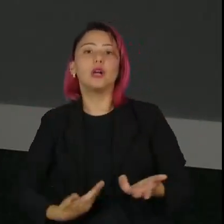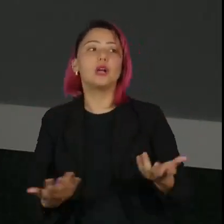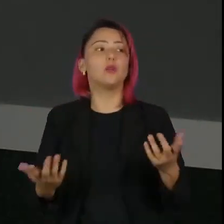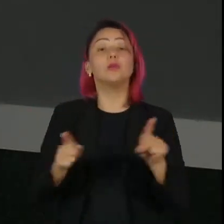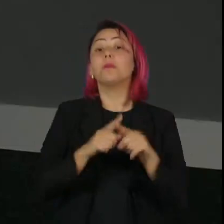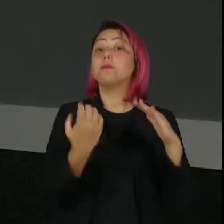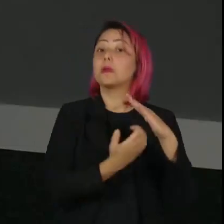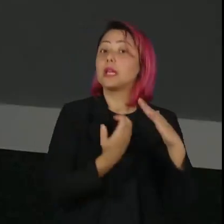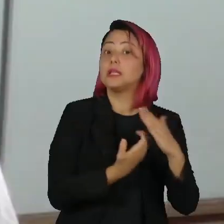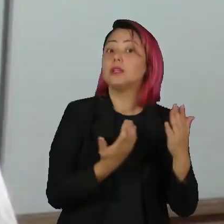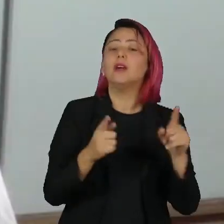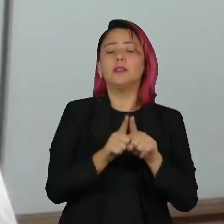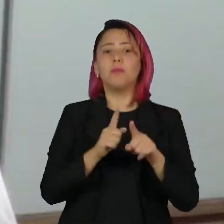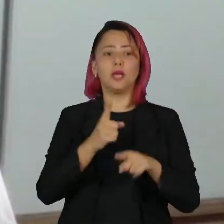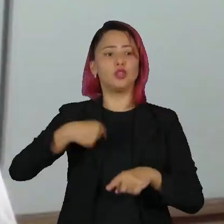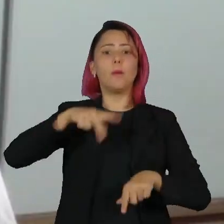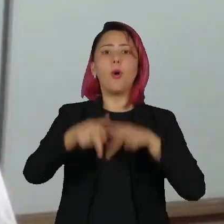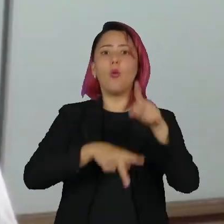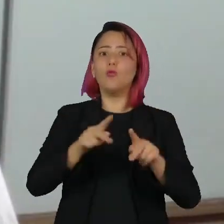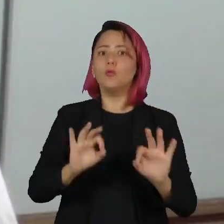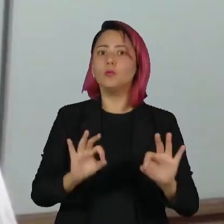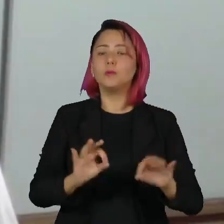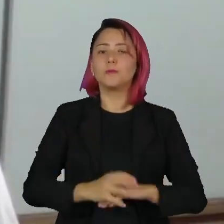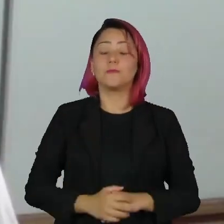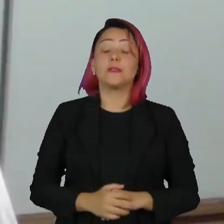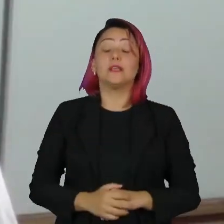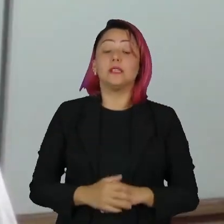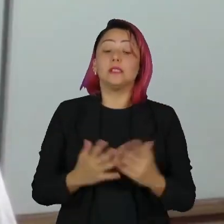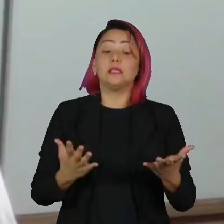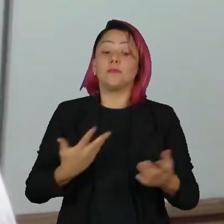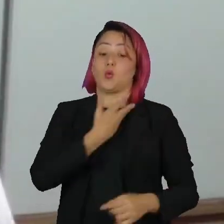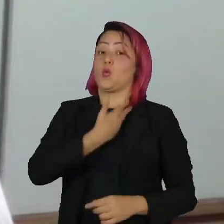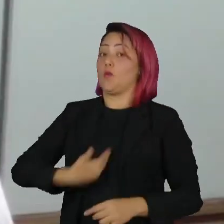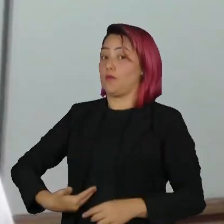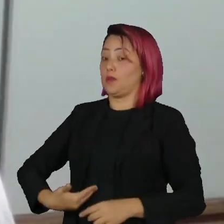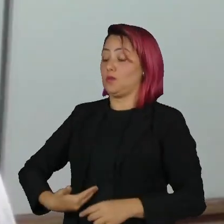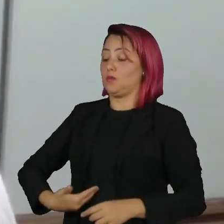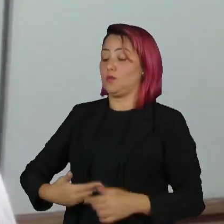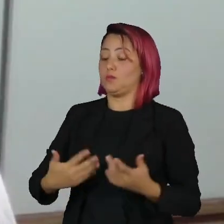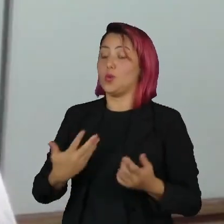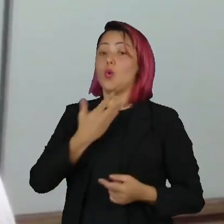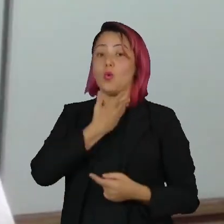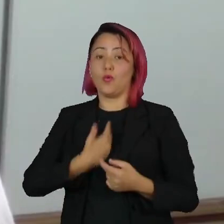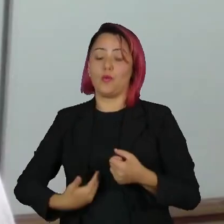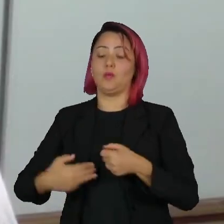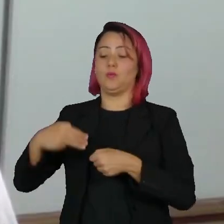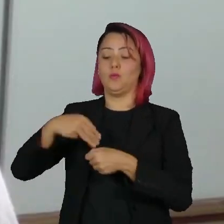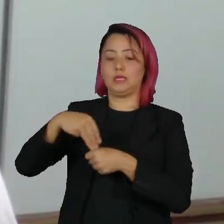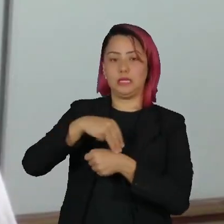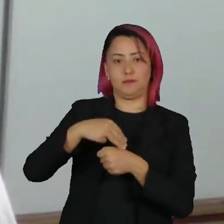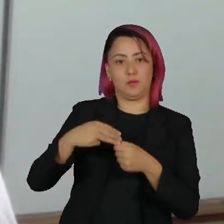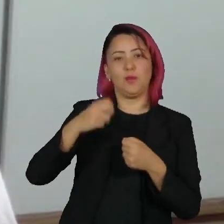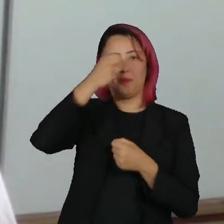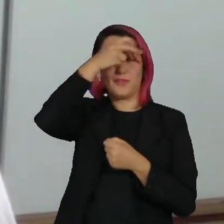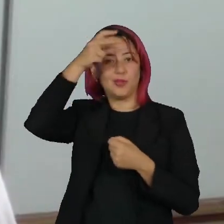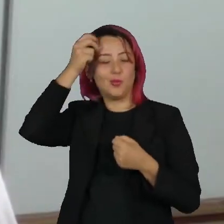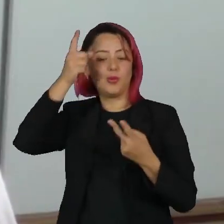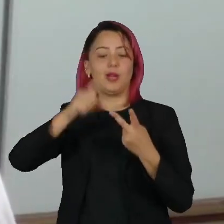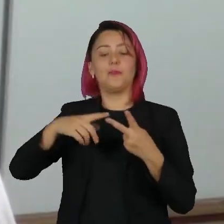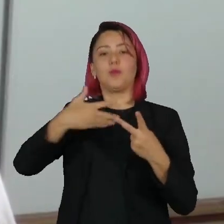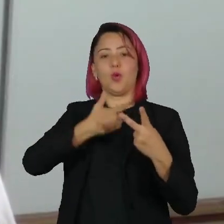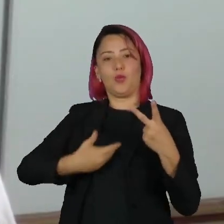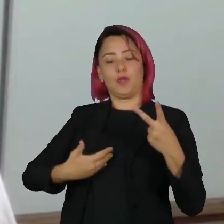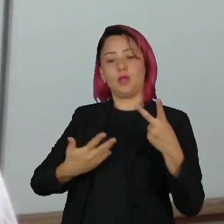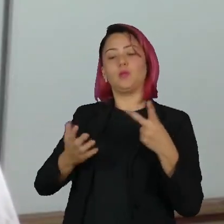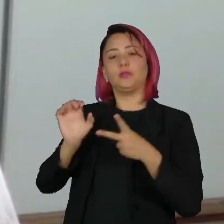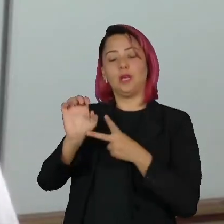empresas, quanto do cidadão? Em termos de governo, né? Tanto os governos municipais, estaduais e o governo federal,